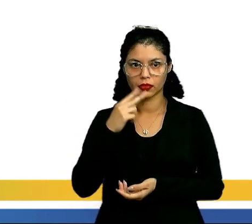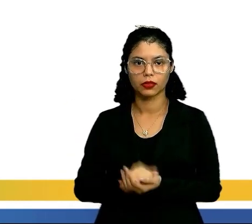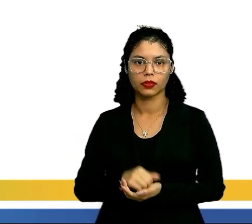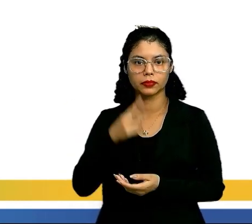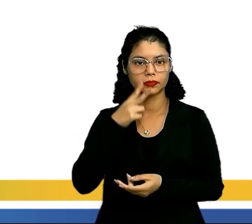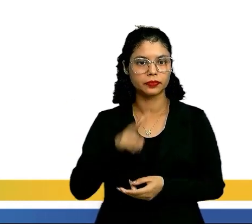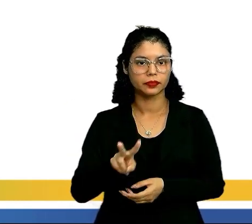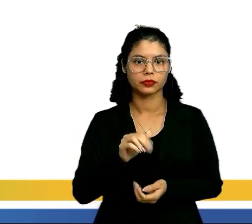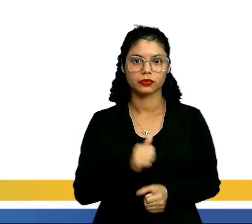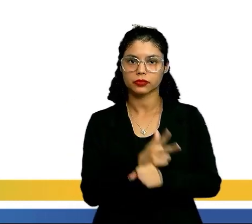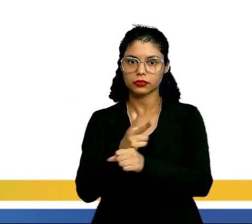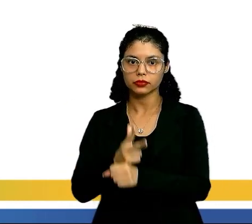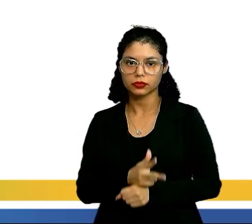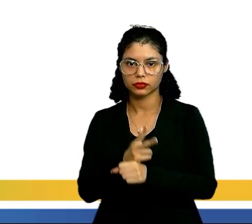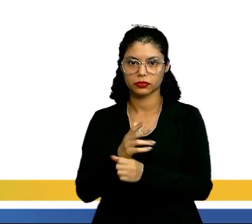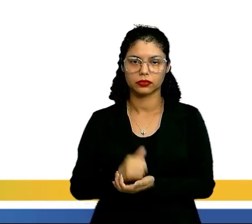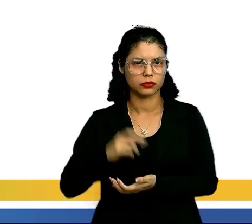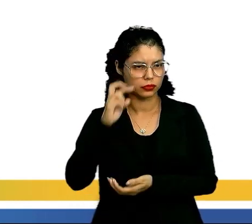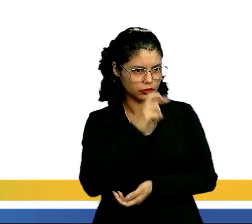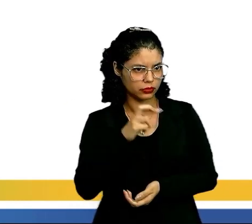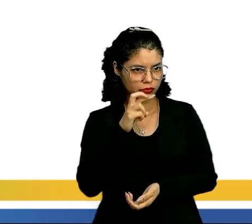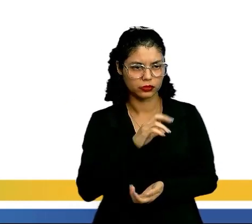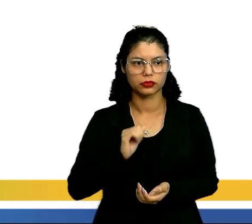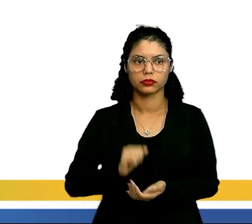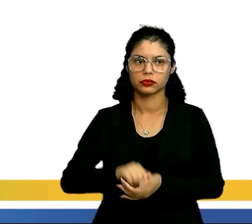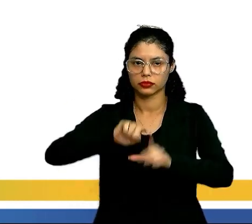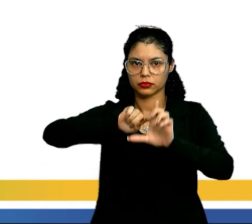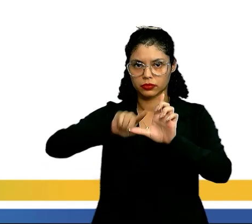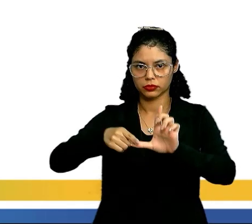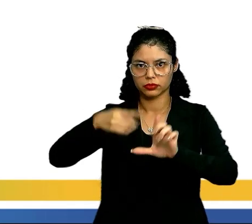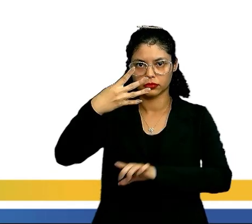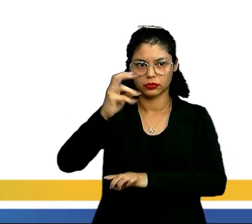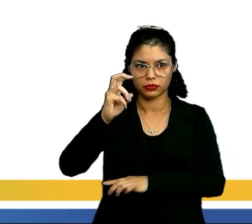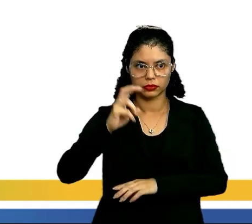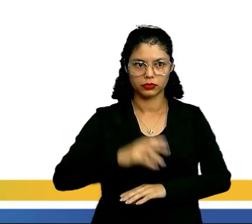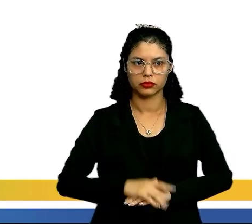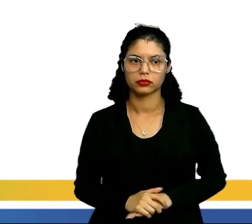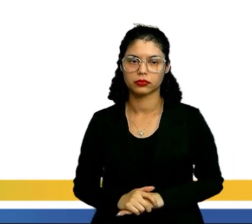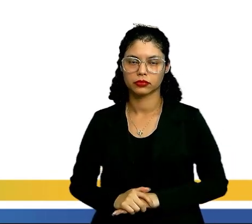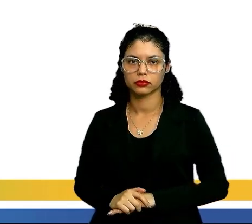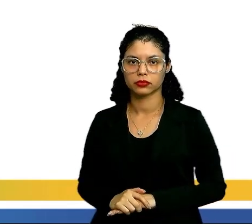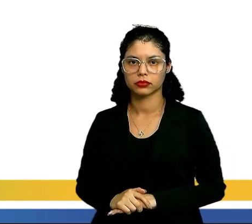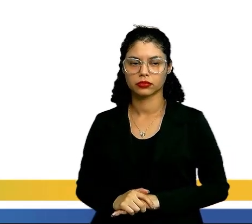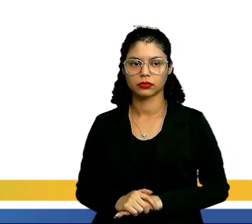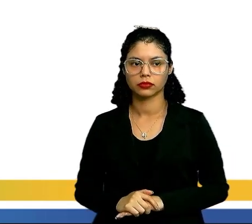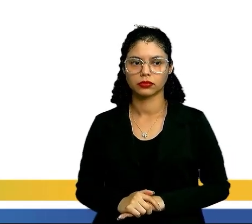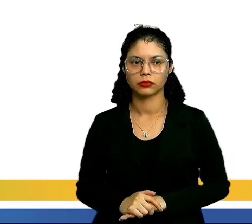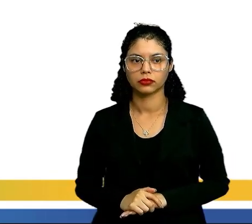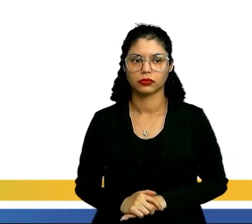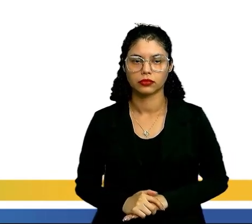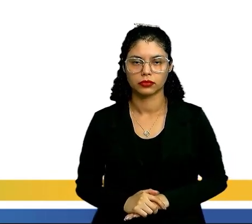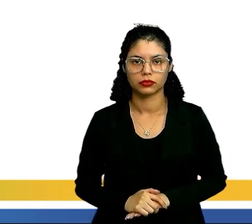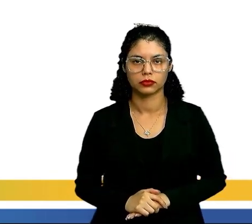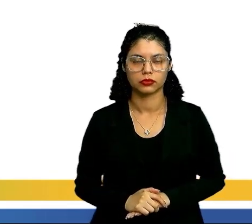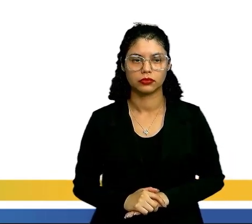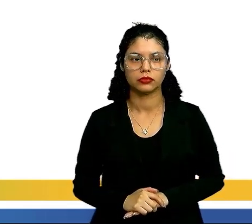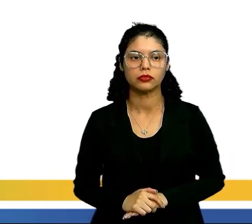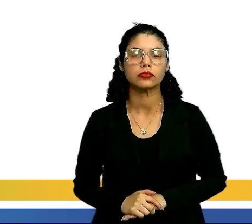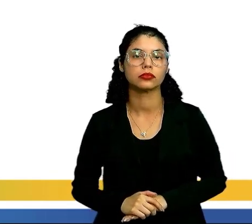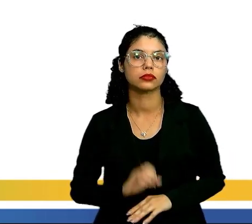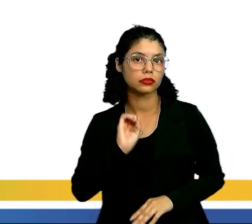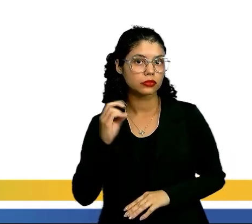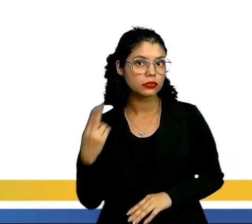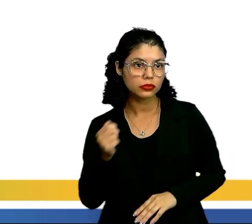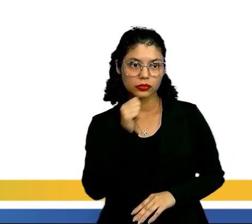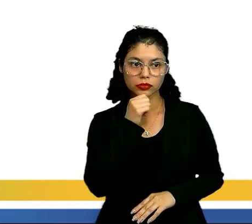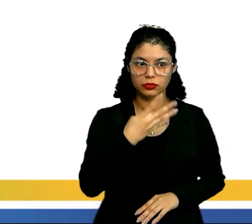é vista por uma câmera de monitoramento sob um ângulo de 45, ou